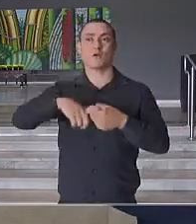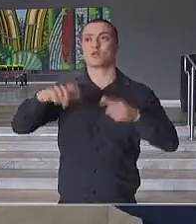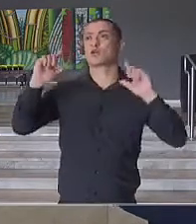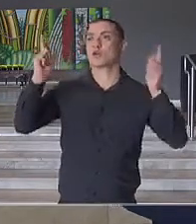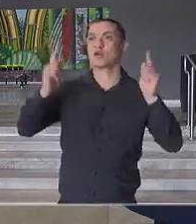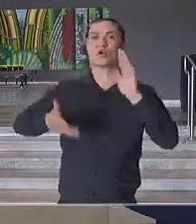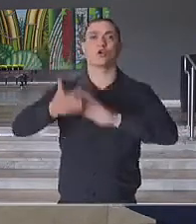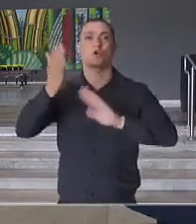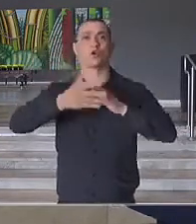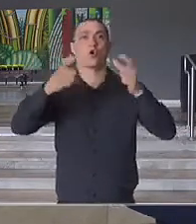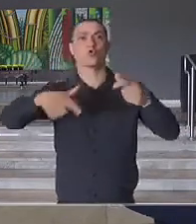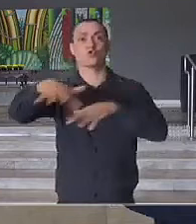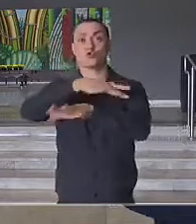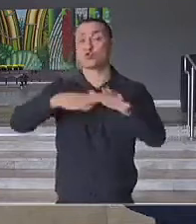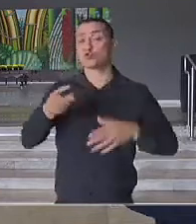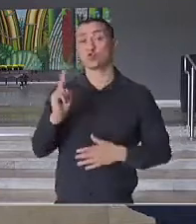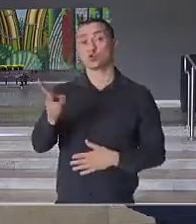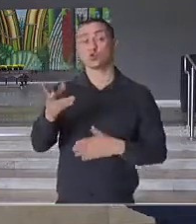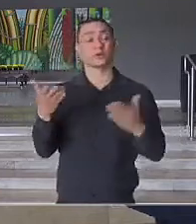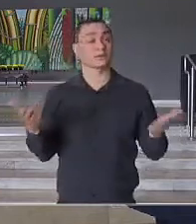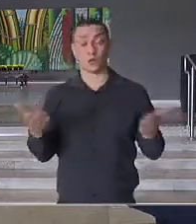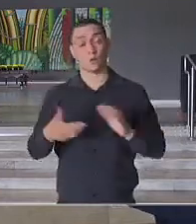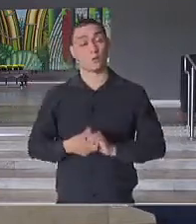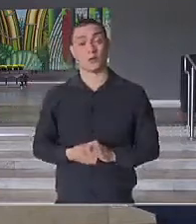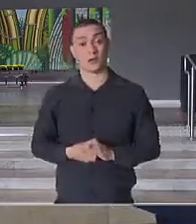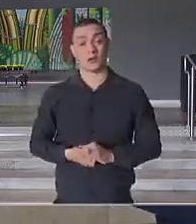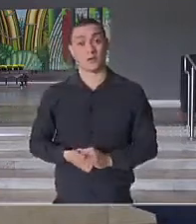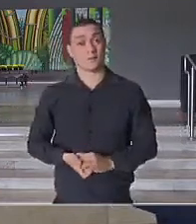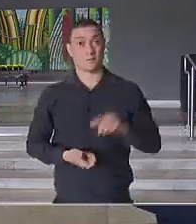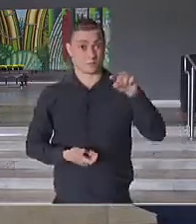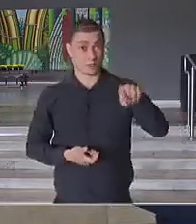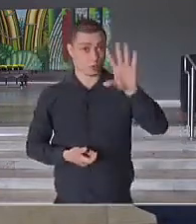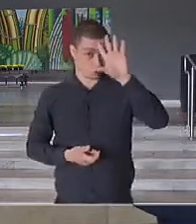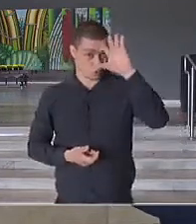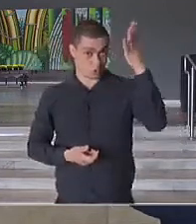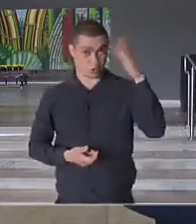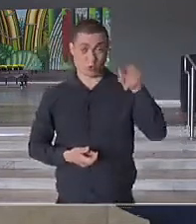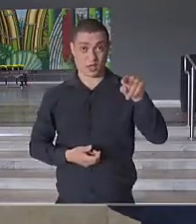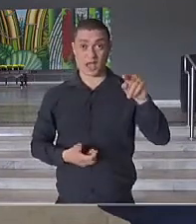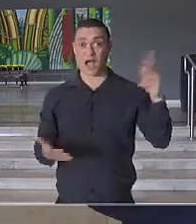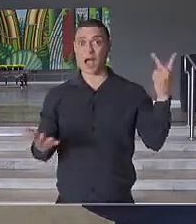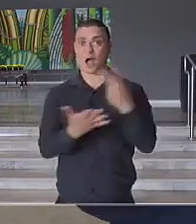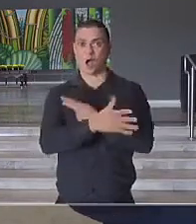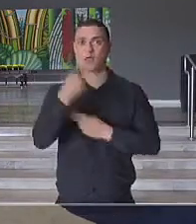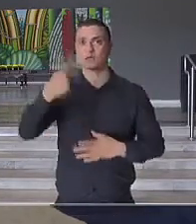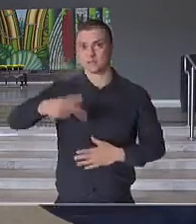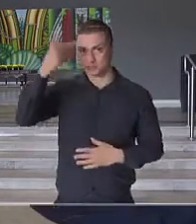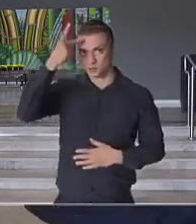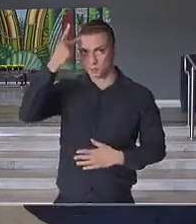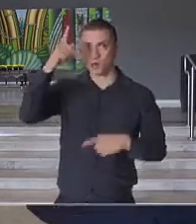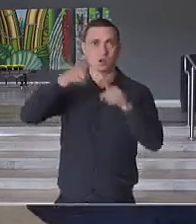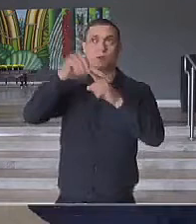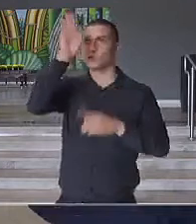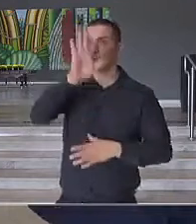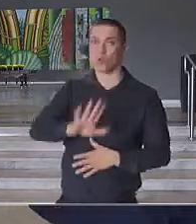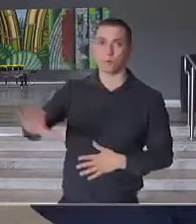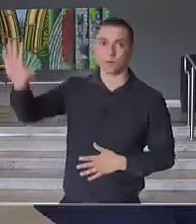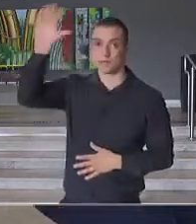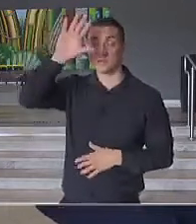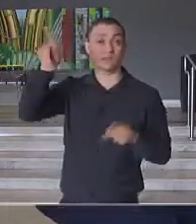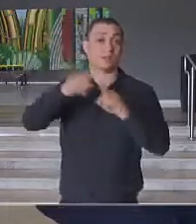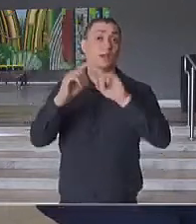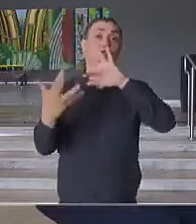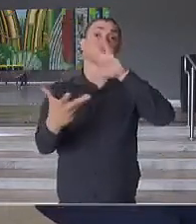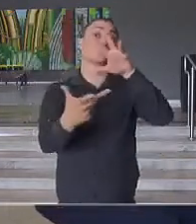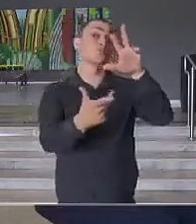de aglomerações continuam. Então, essas são situações que aconteceram aqui em São Paulo, aconteceram no Brasil e aconteceram